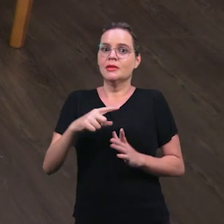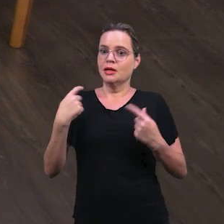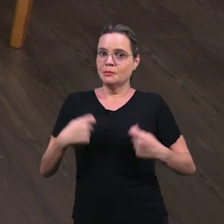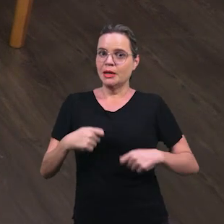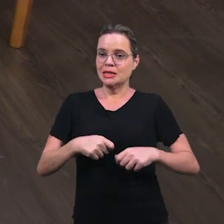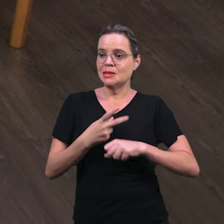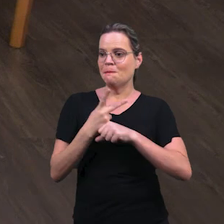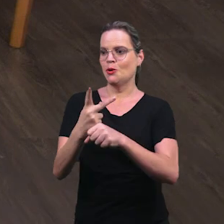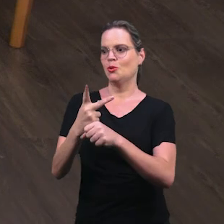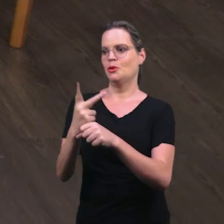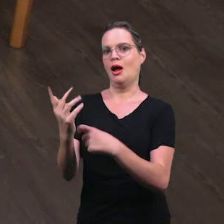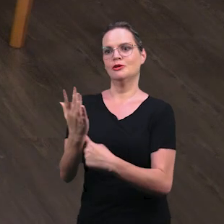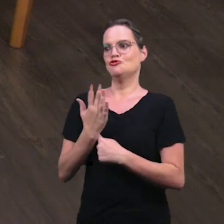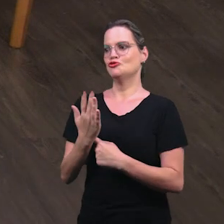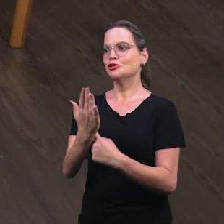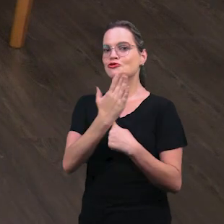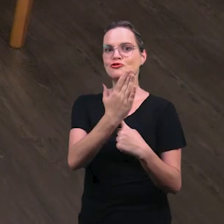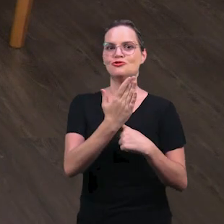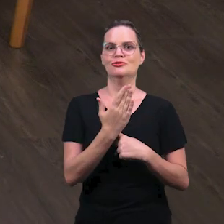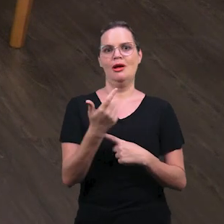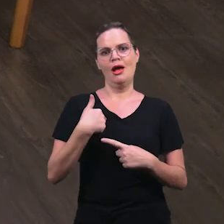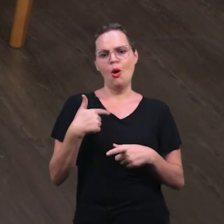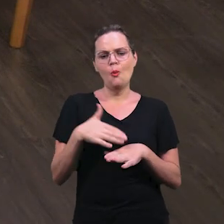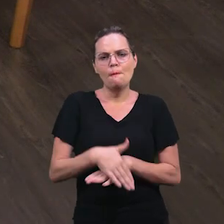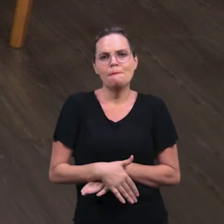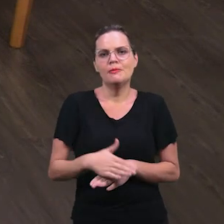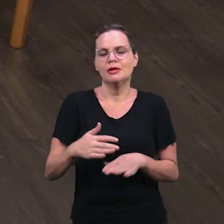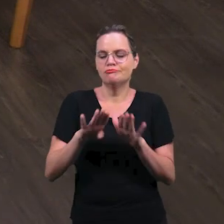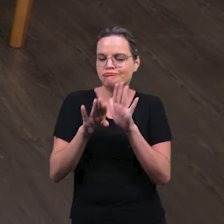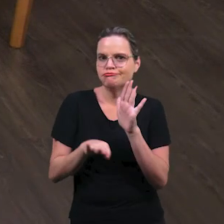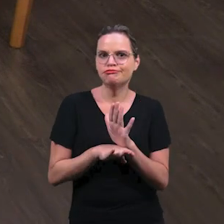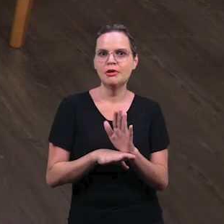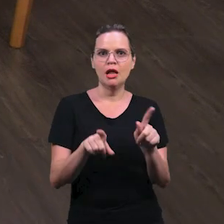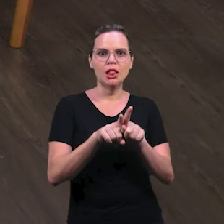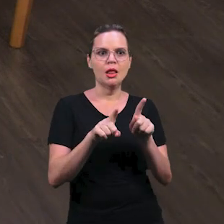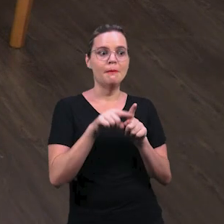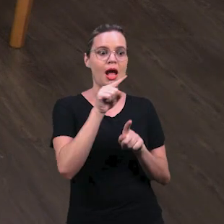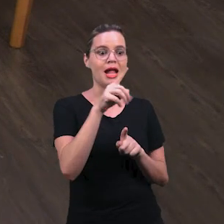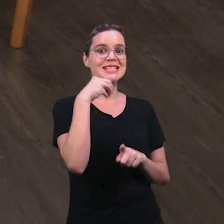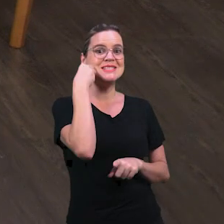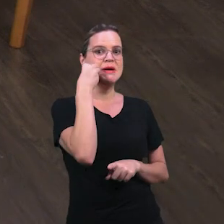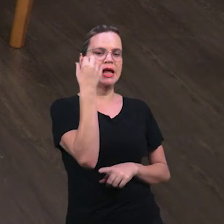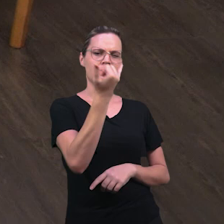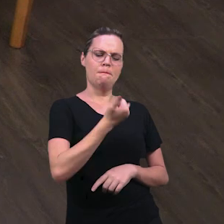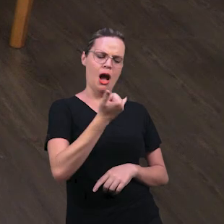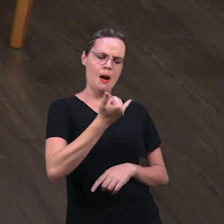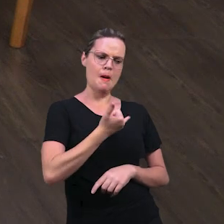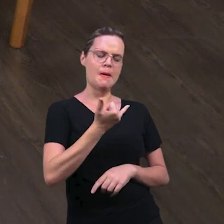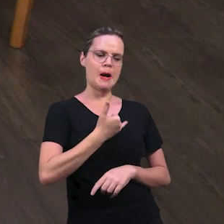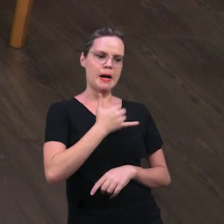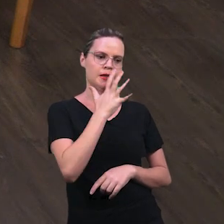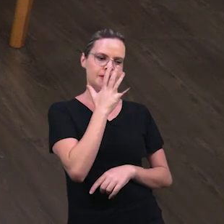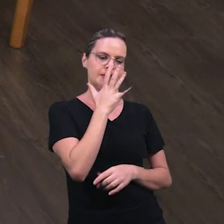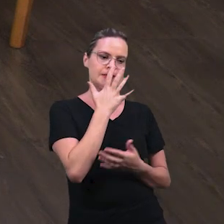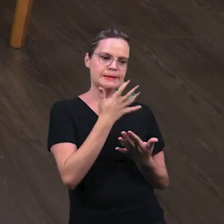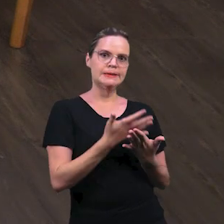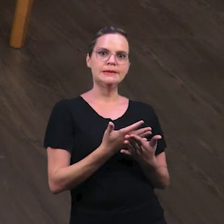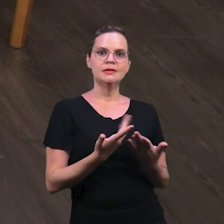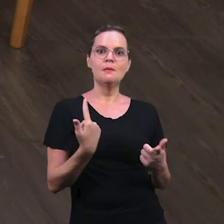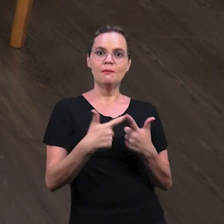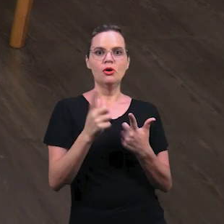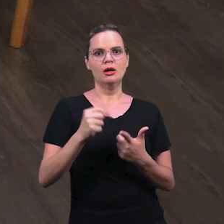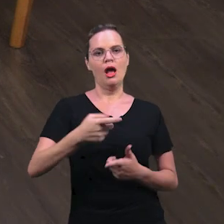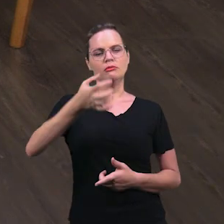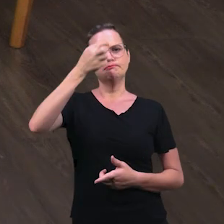humildade de buscar uma ajuda, um auxílio, ouvir um outro mais experiente. Então, assim, eu acho que